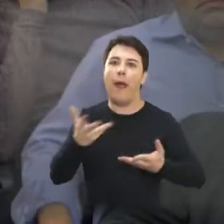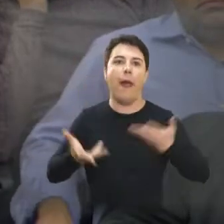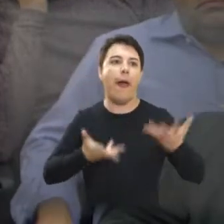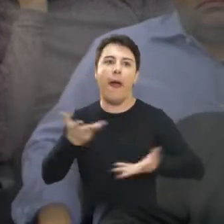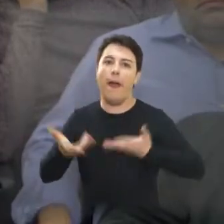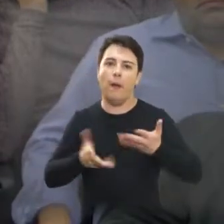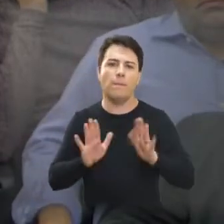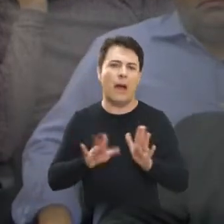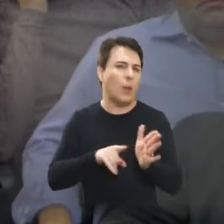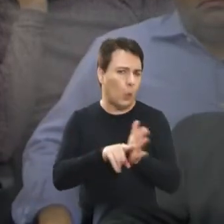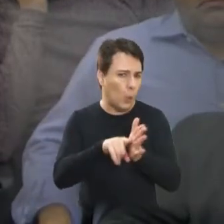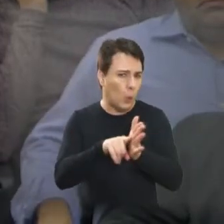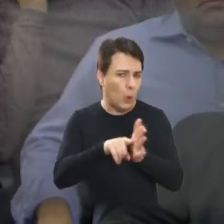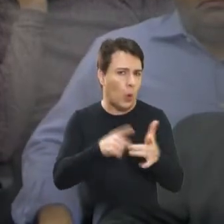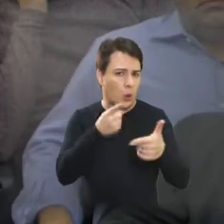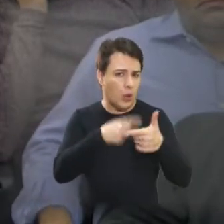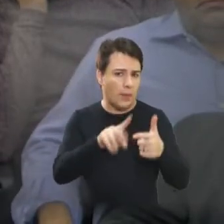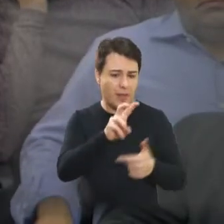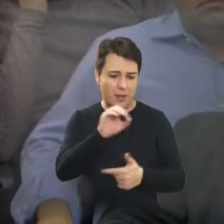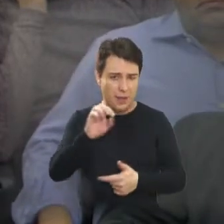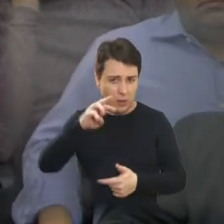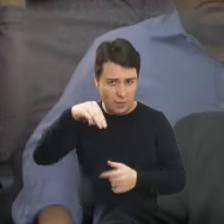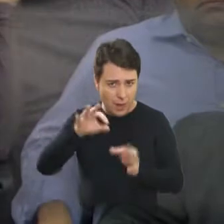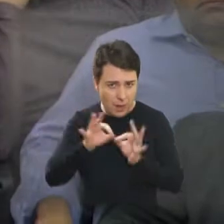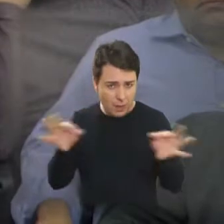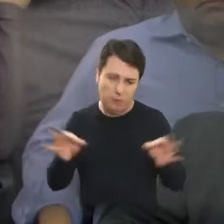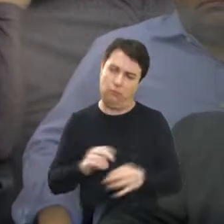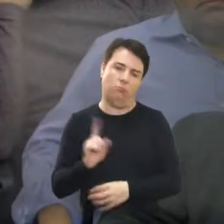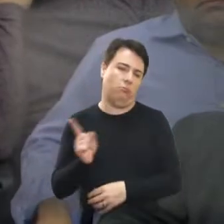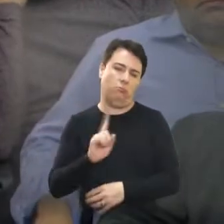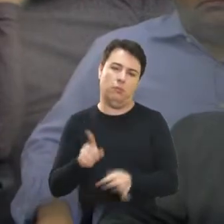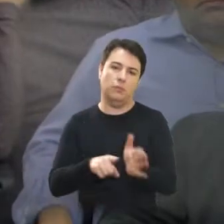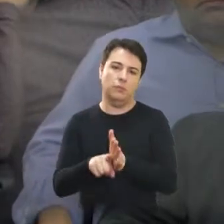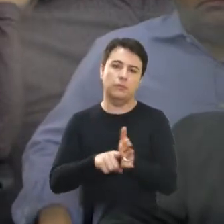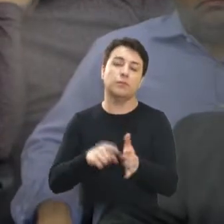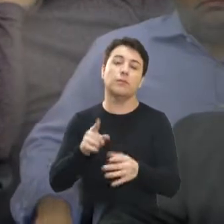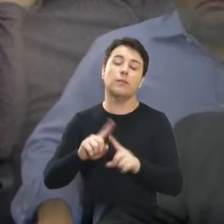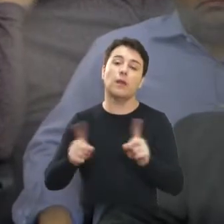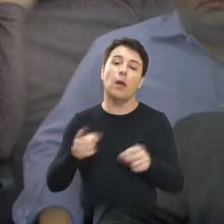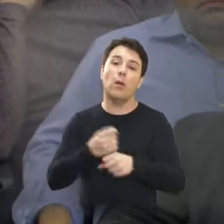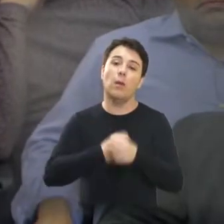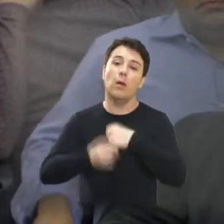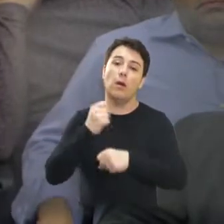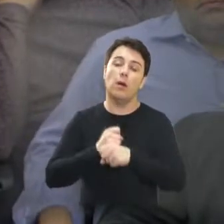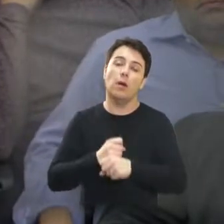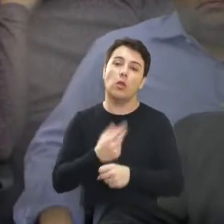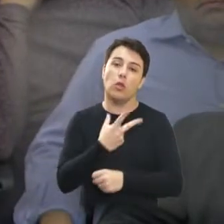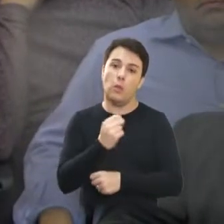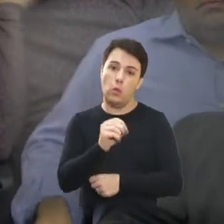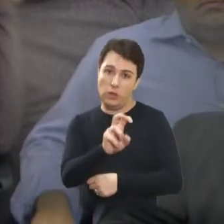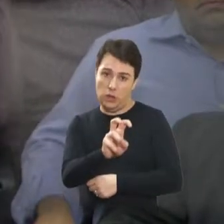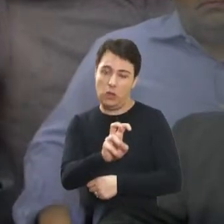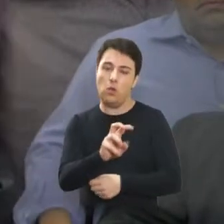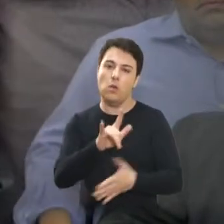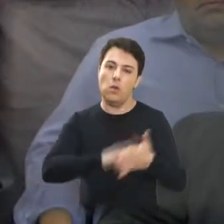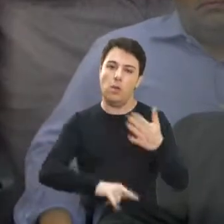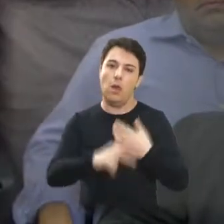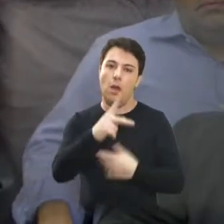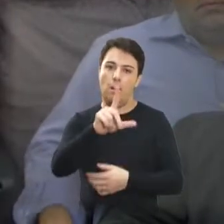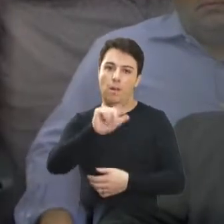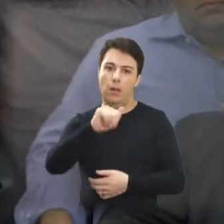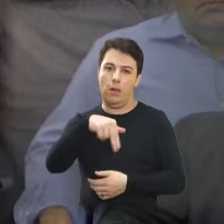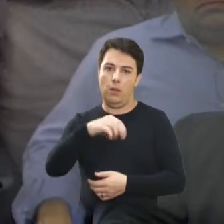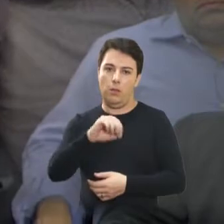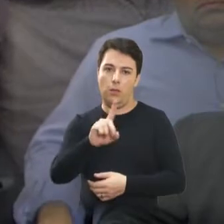nenhum estudo para 500 metros. Tá? Infelizmente, o plano diretor de 2005 já contemplava terrenos